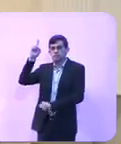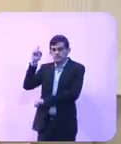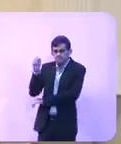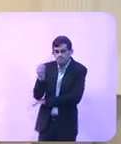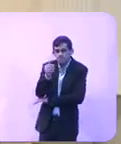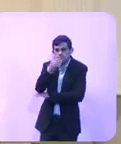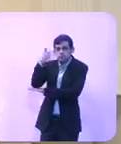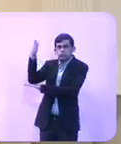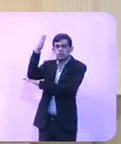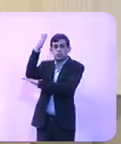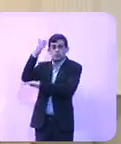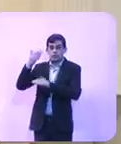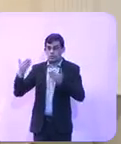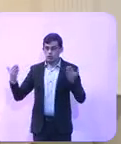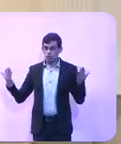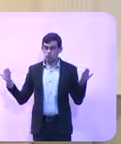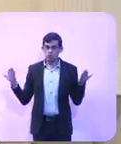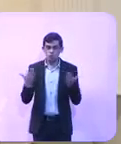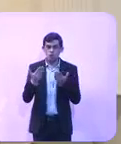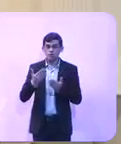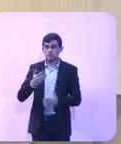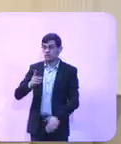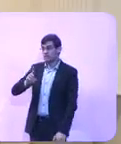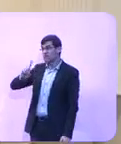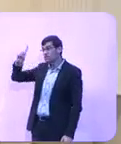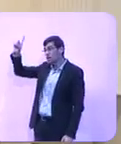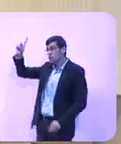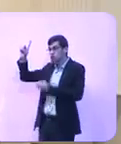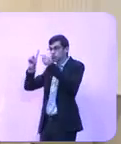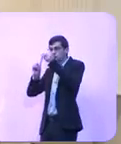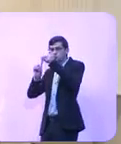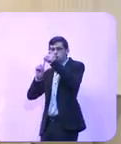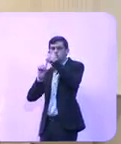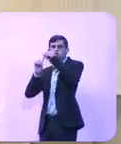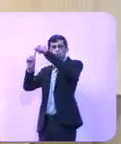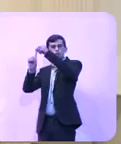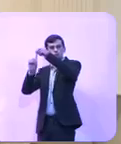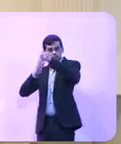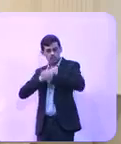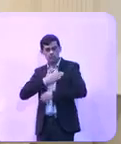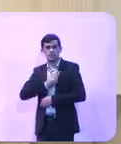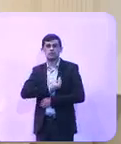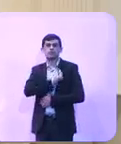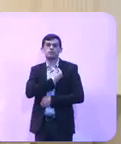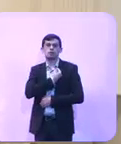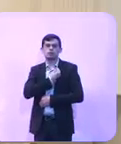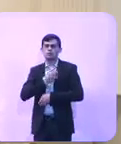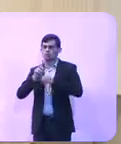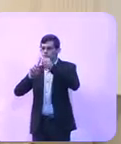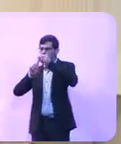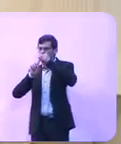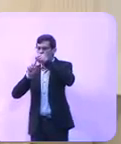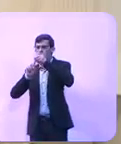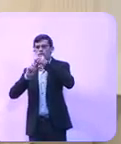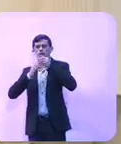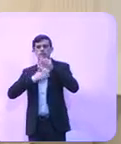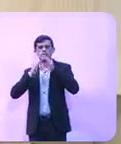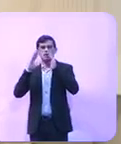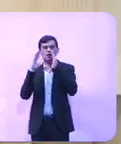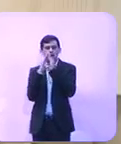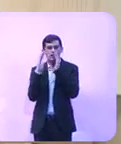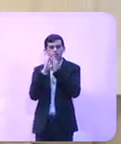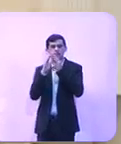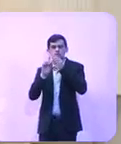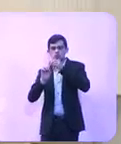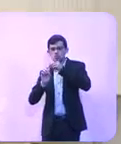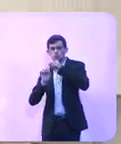diz: de hoje em diante tu has de ser o Senhor, o único, absoluto da minha vida, da minha casa, dos meus